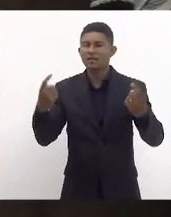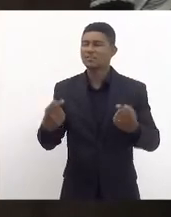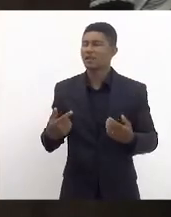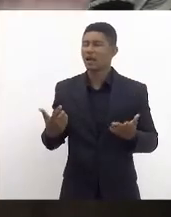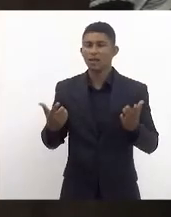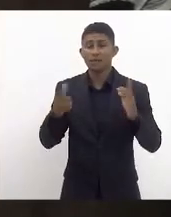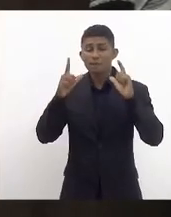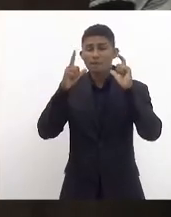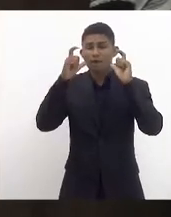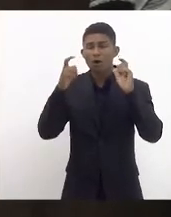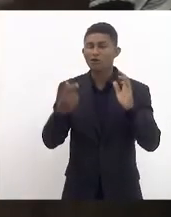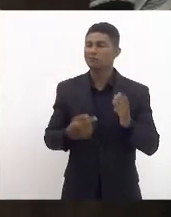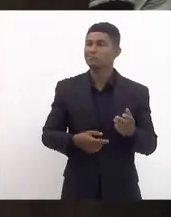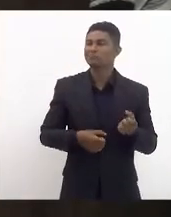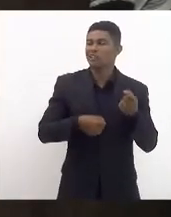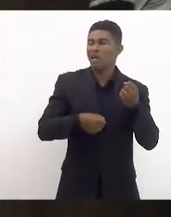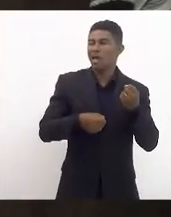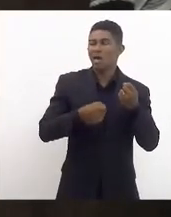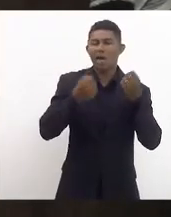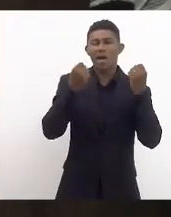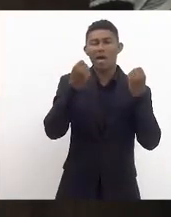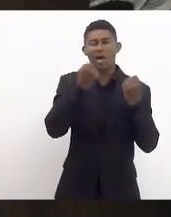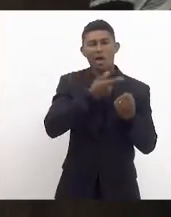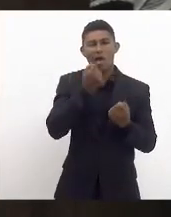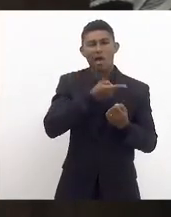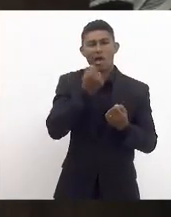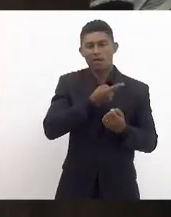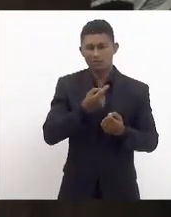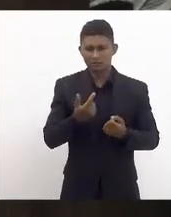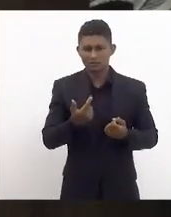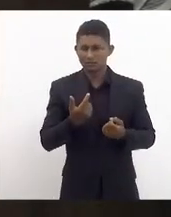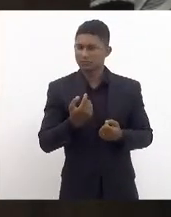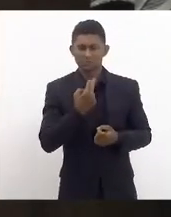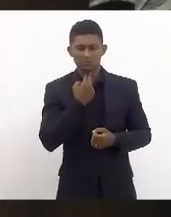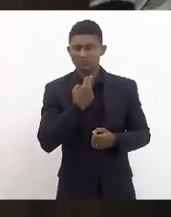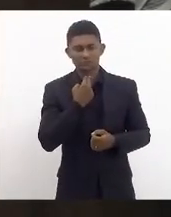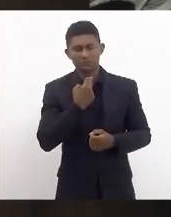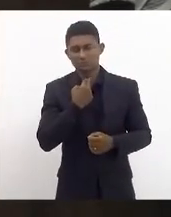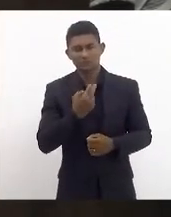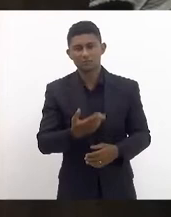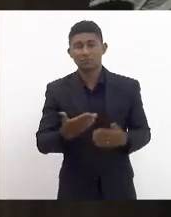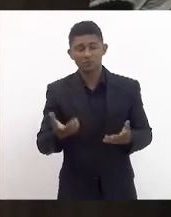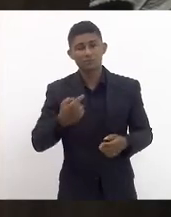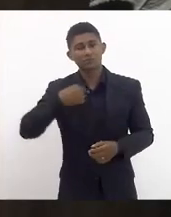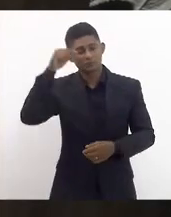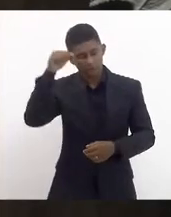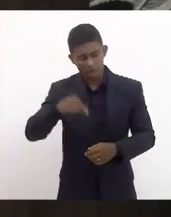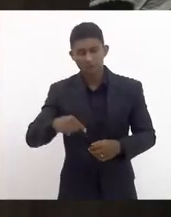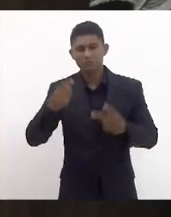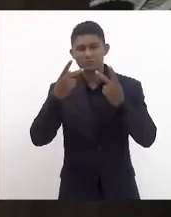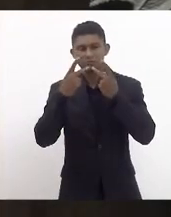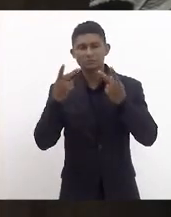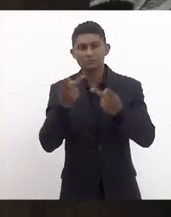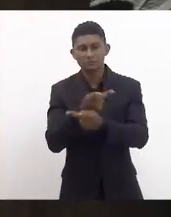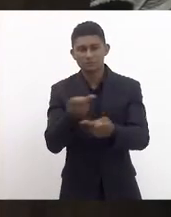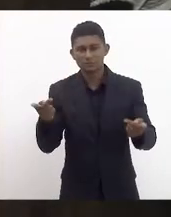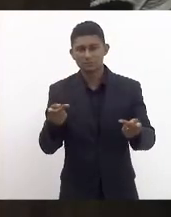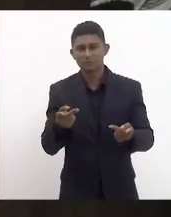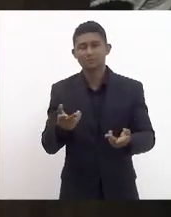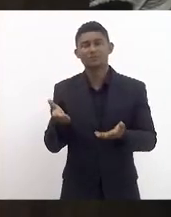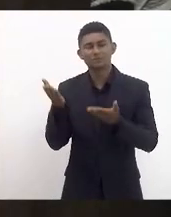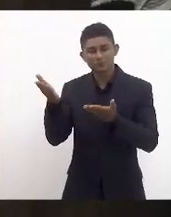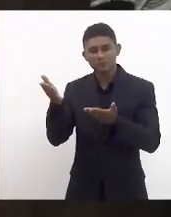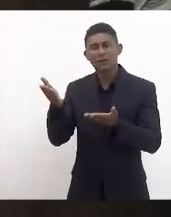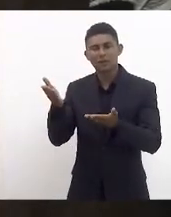uma imagem, ainda que seja fazendo graça. Isso não é desejável. Então, eu quero aqui manifestar também, em solidariedade a essa moção que eu